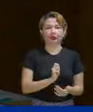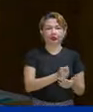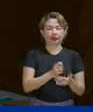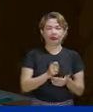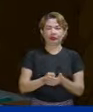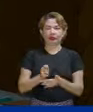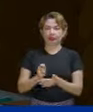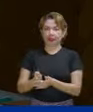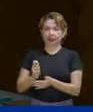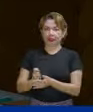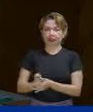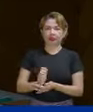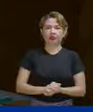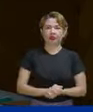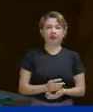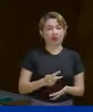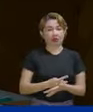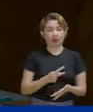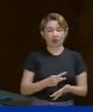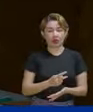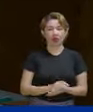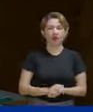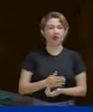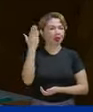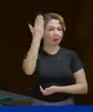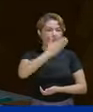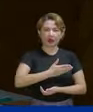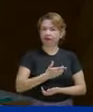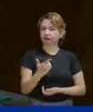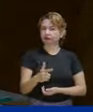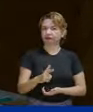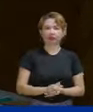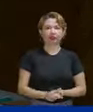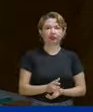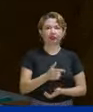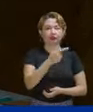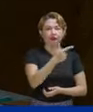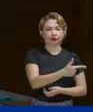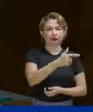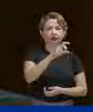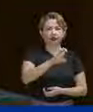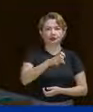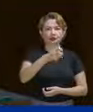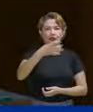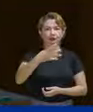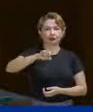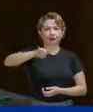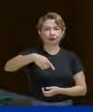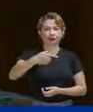de forma irregular, não devidamente comprovados, totalizando R$